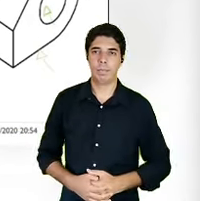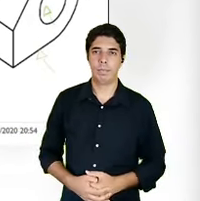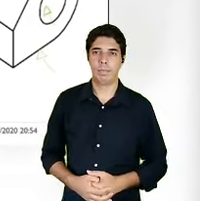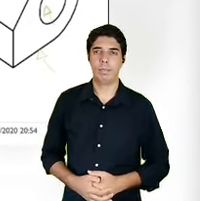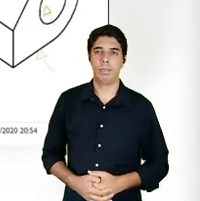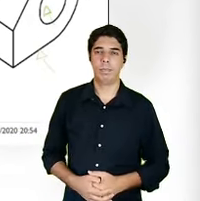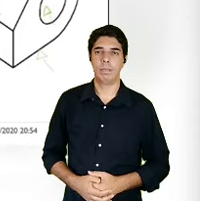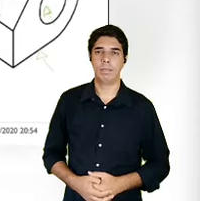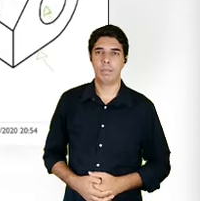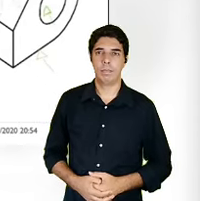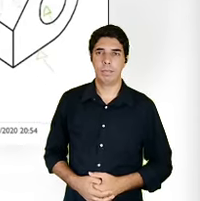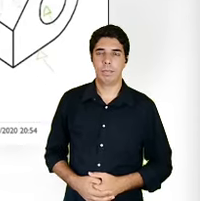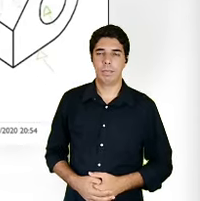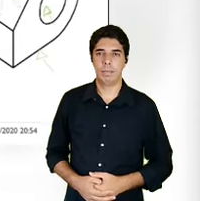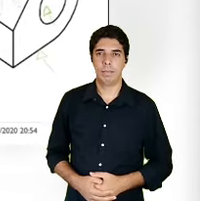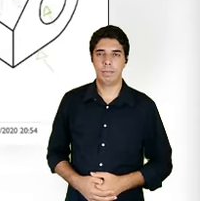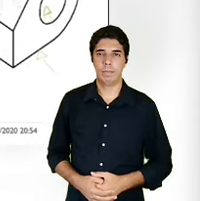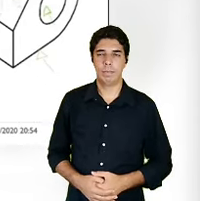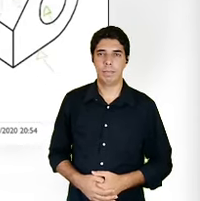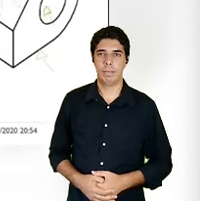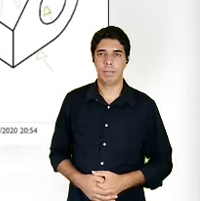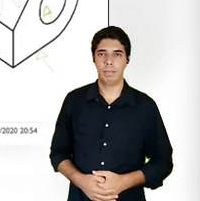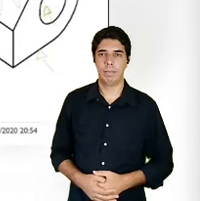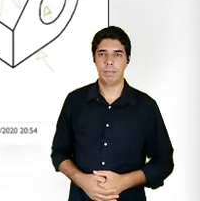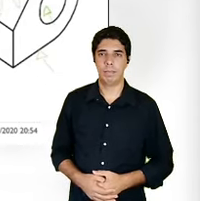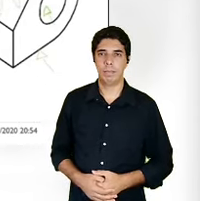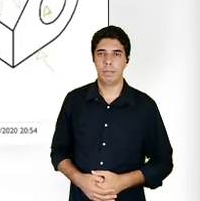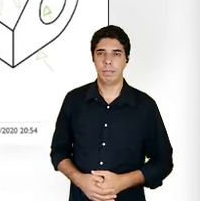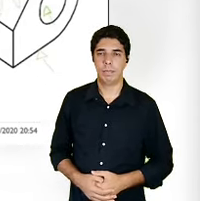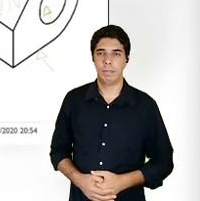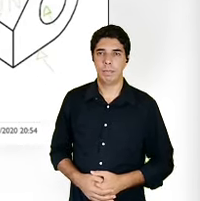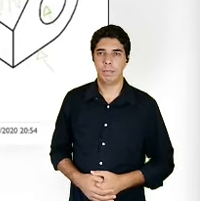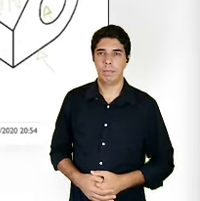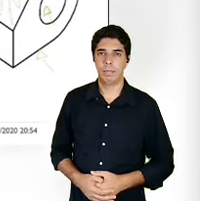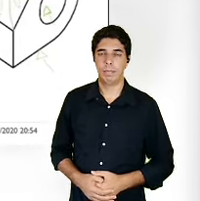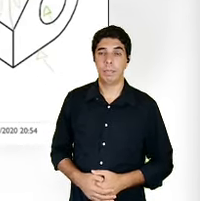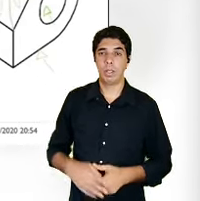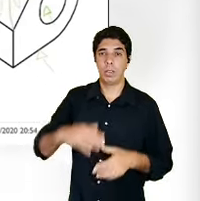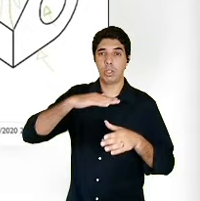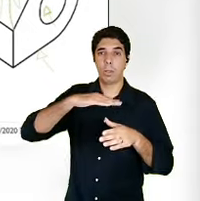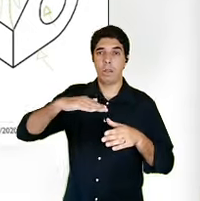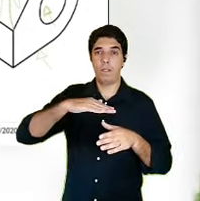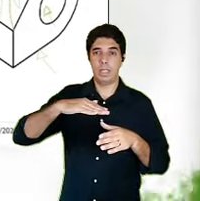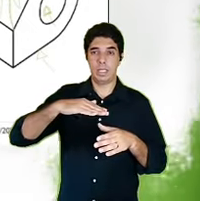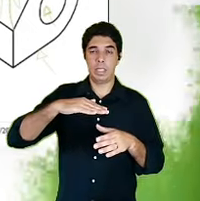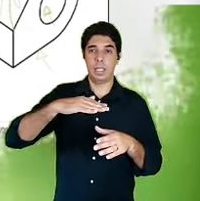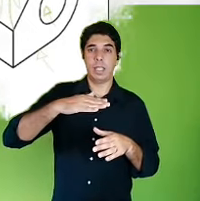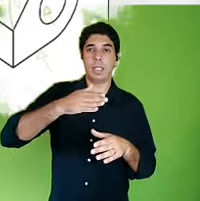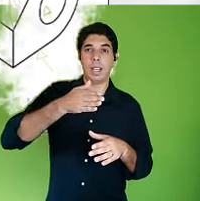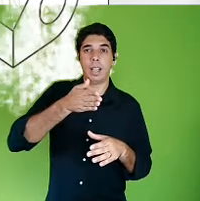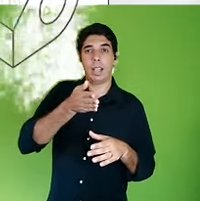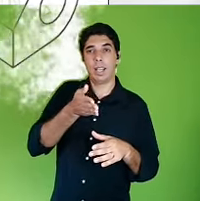cima. Estou vendo essa parte, né? Só que eu consigo ver como a gente acabou de ver. Superfícies